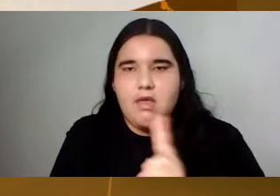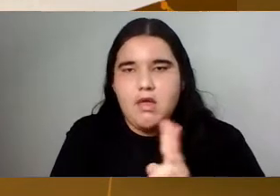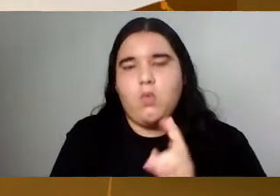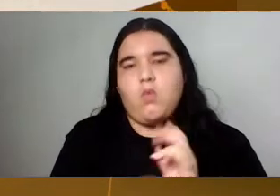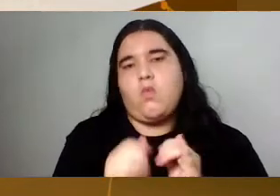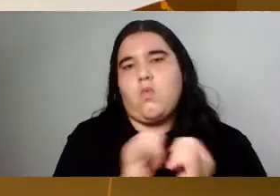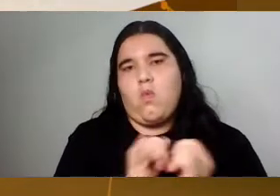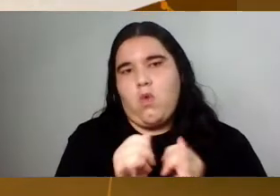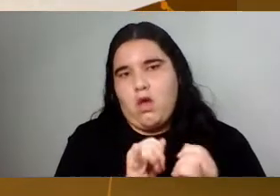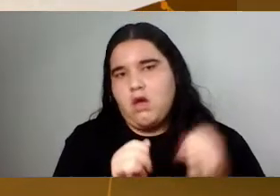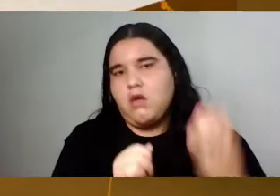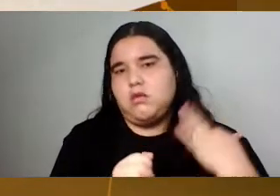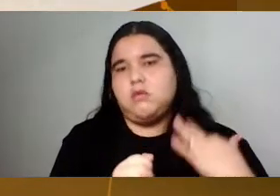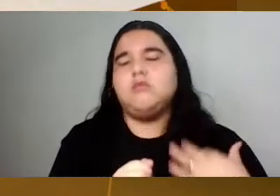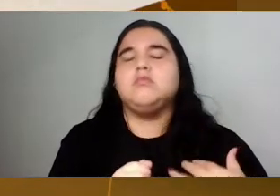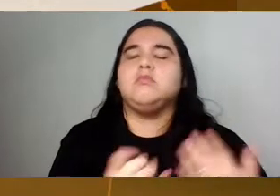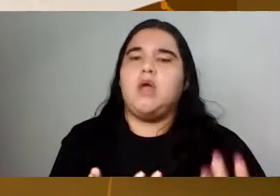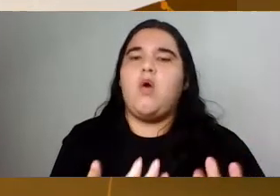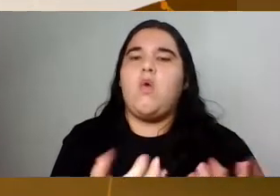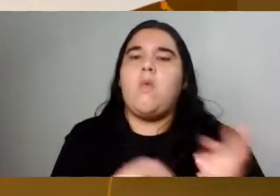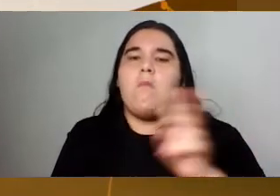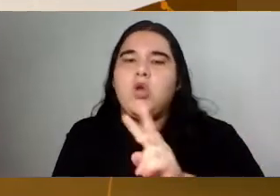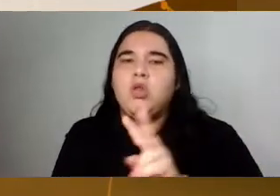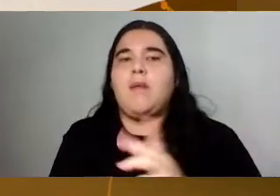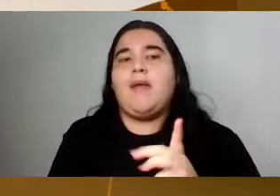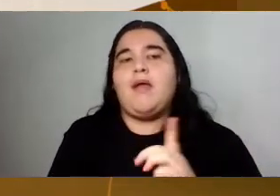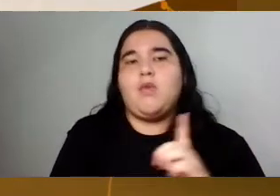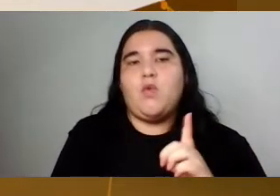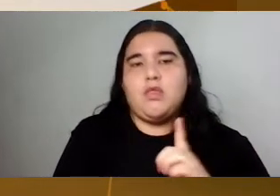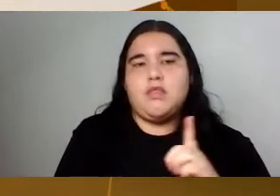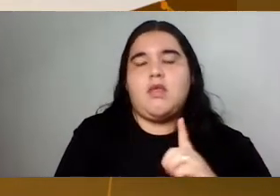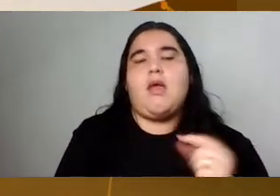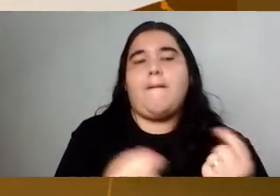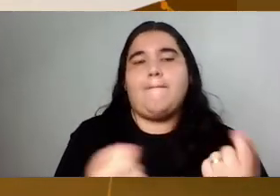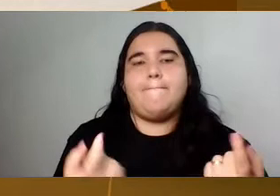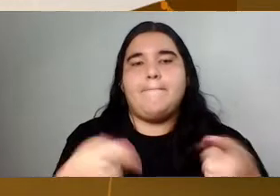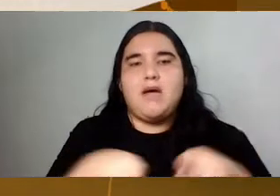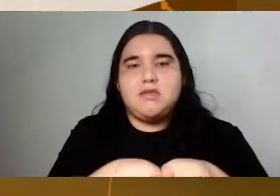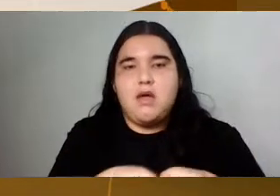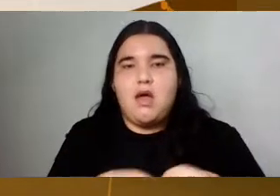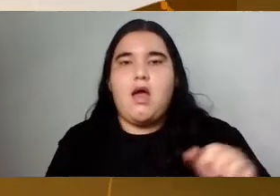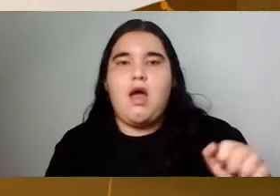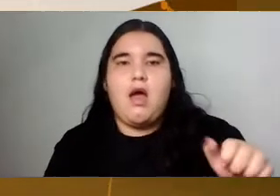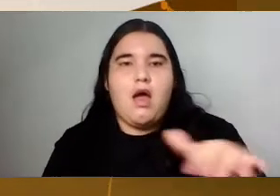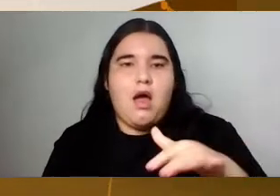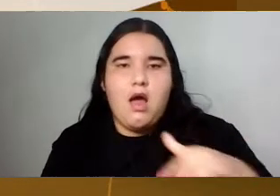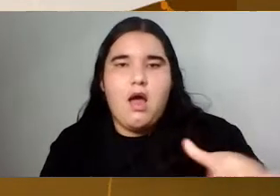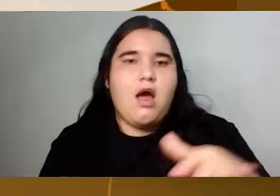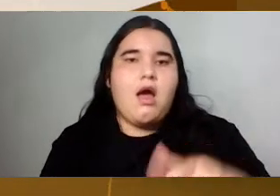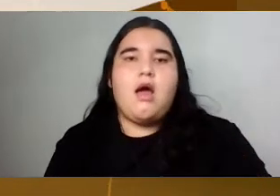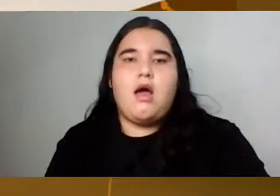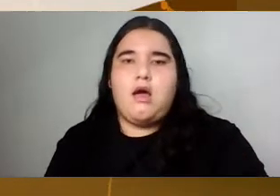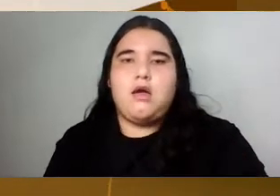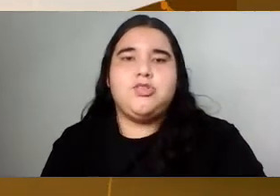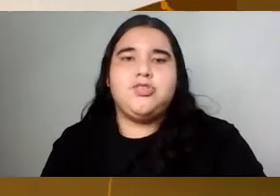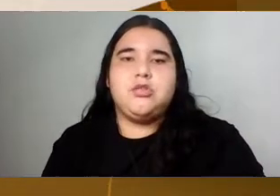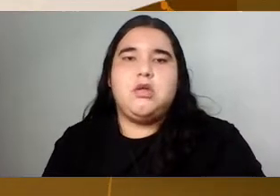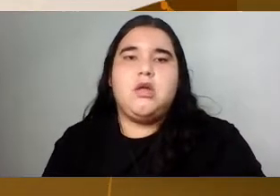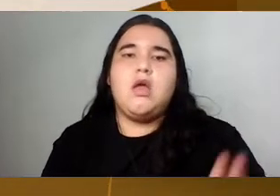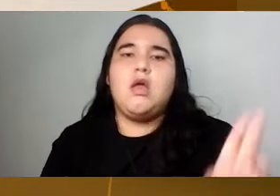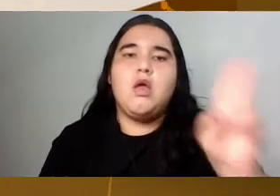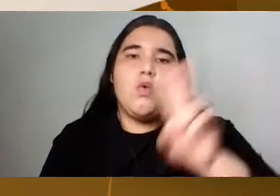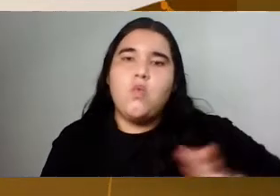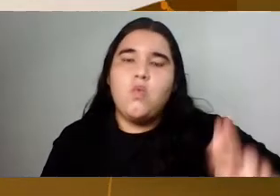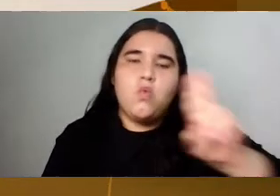tratamento, né, como eu disse, ele tem uma parceria aí com as áreas que são as usuárias das máquinas, né, que